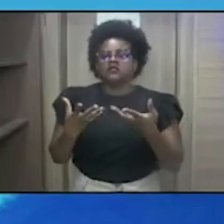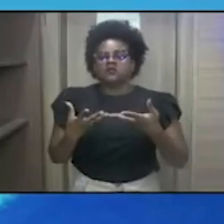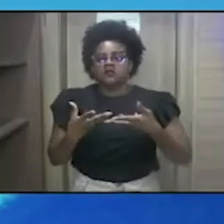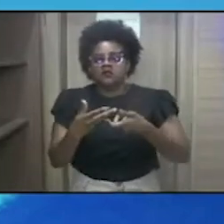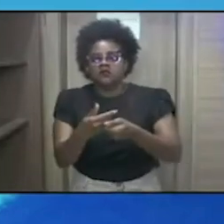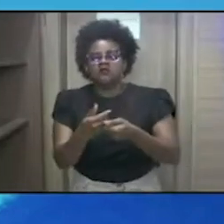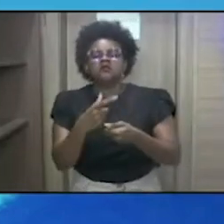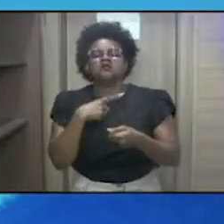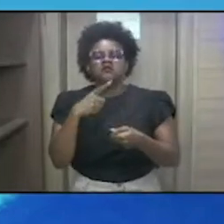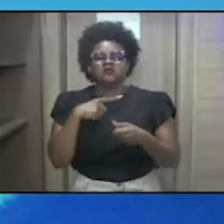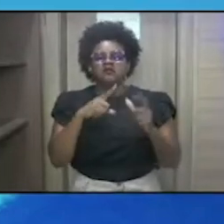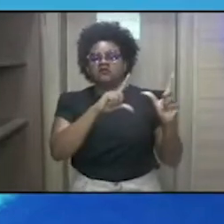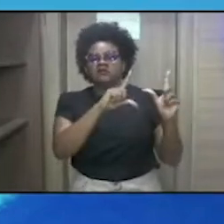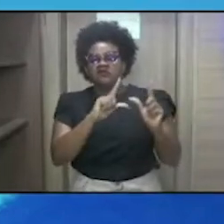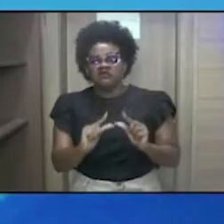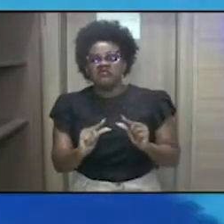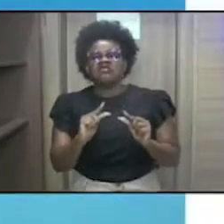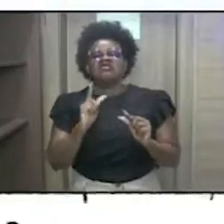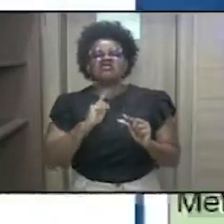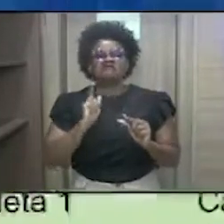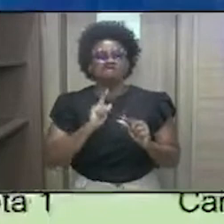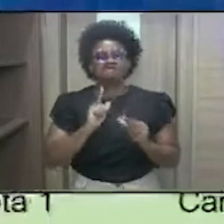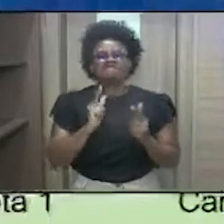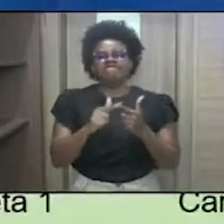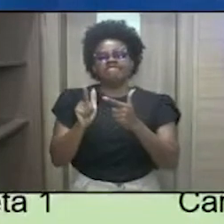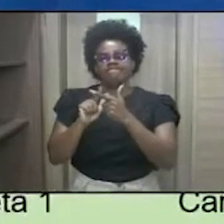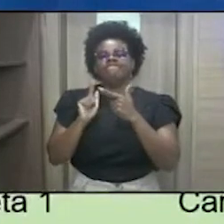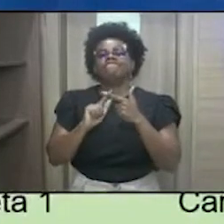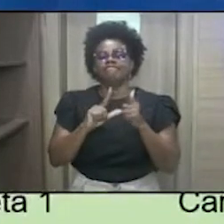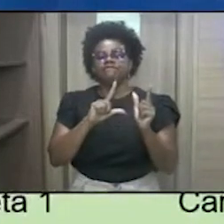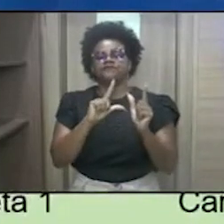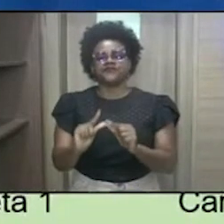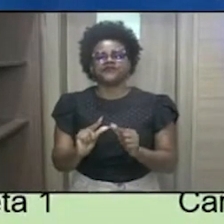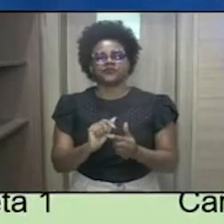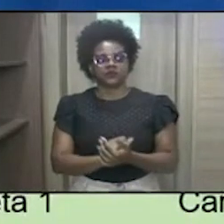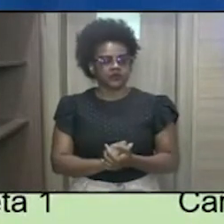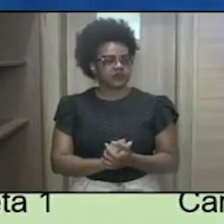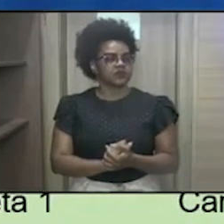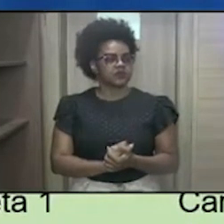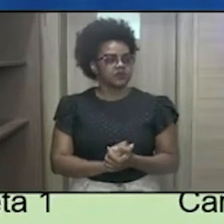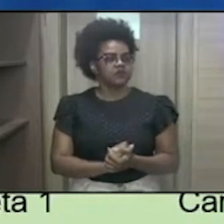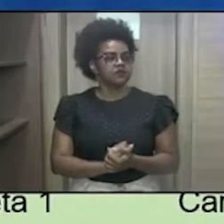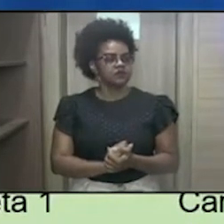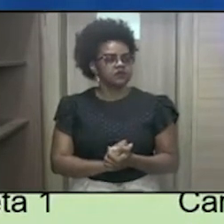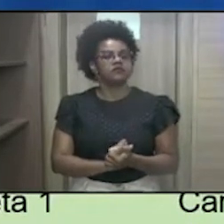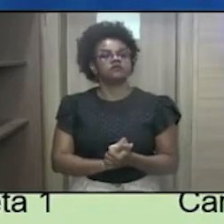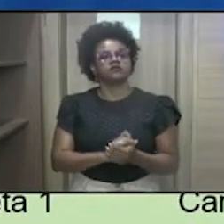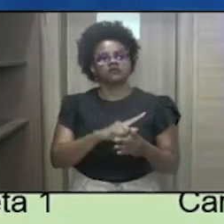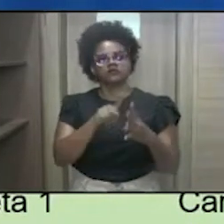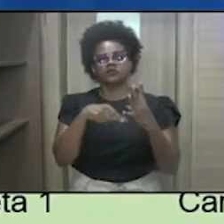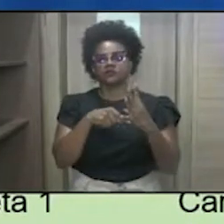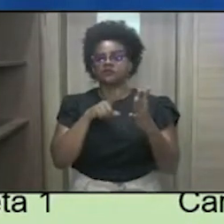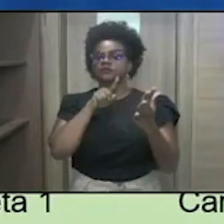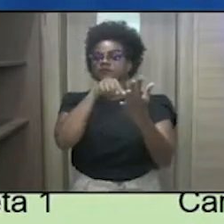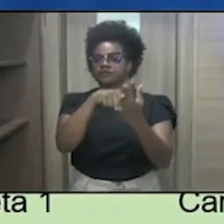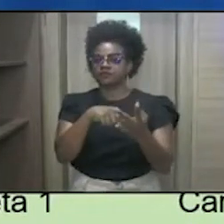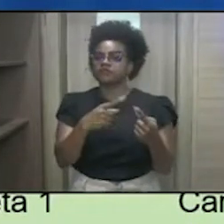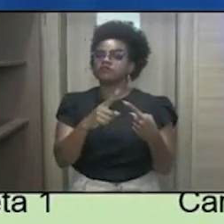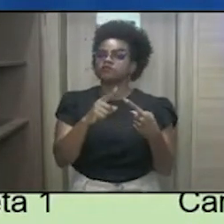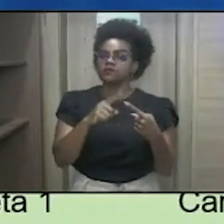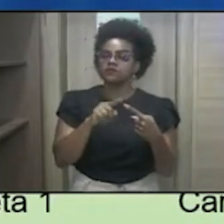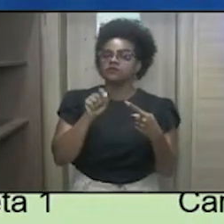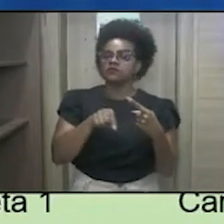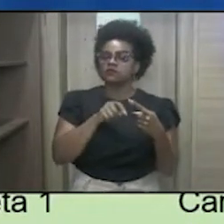acesso, redução das iniquidades. Bom, então, portanto, nós tivemos 4 metas. A primeira meta